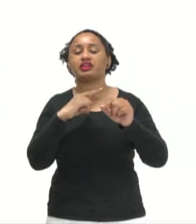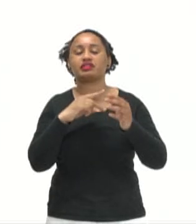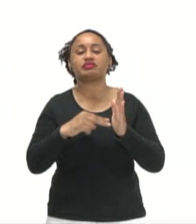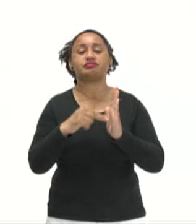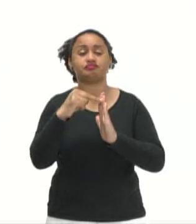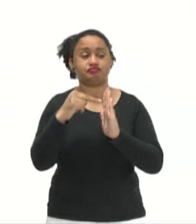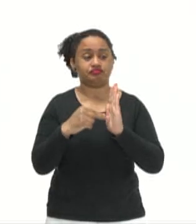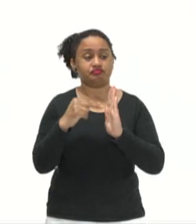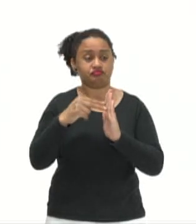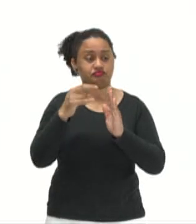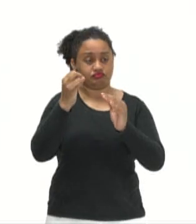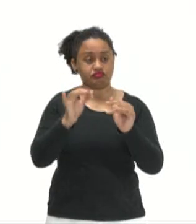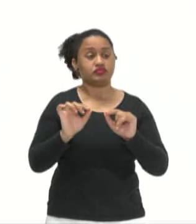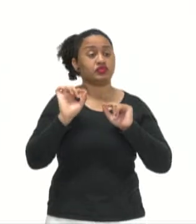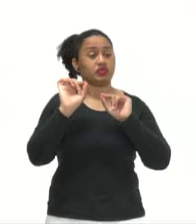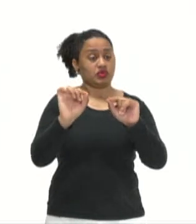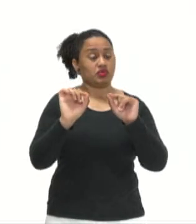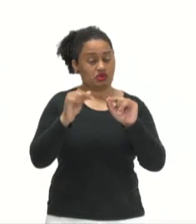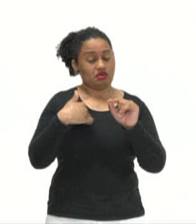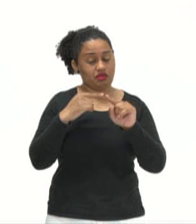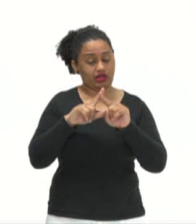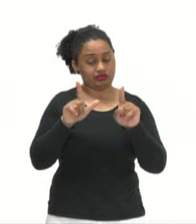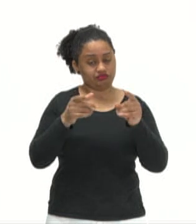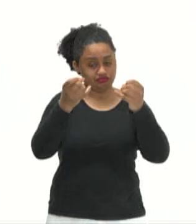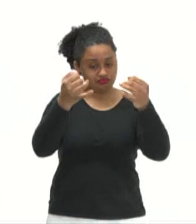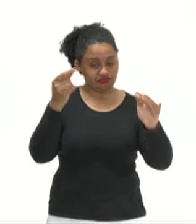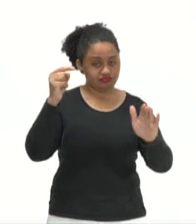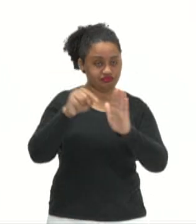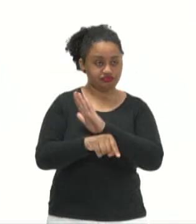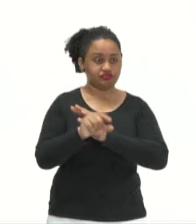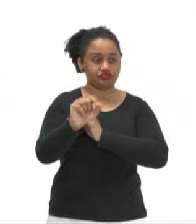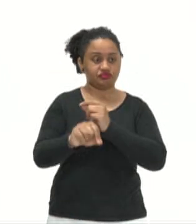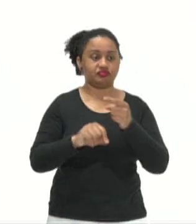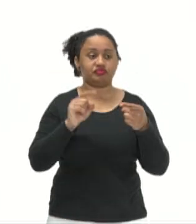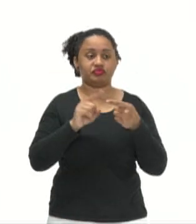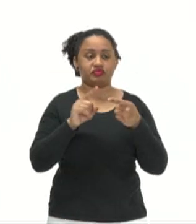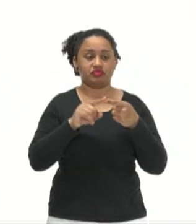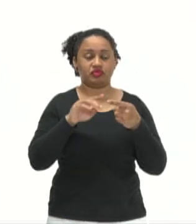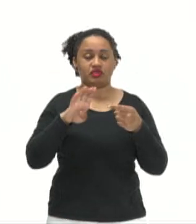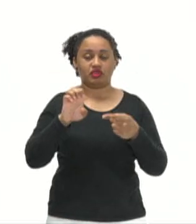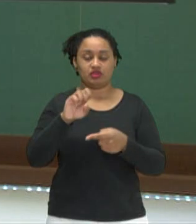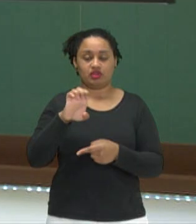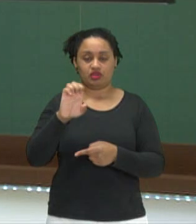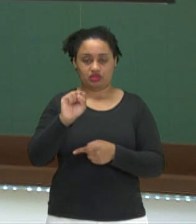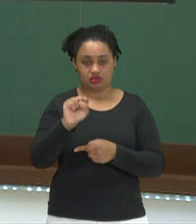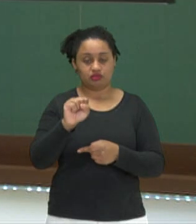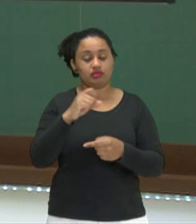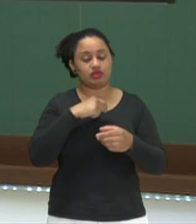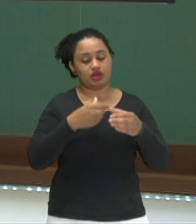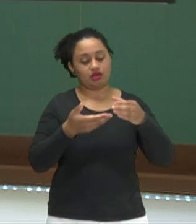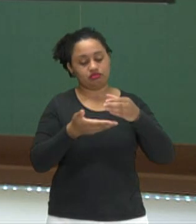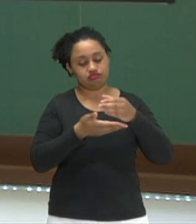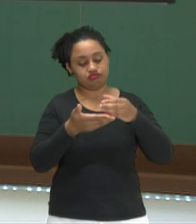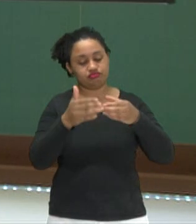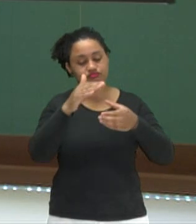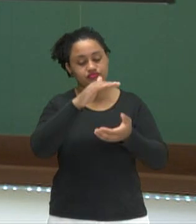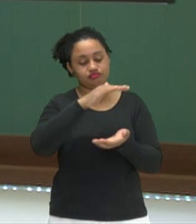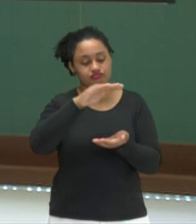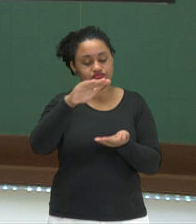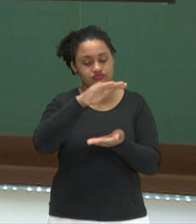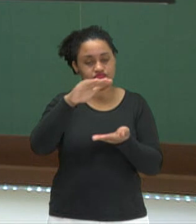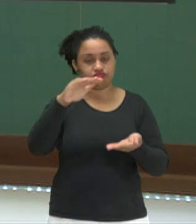conversou a respeito deles, né? Mas vamos reforçar. As bases, nós temos as duas bases, elas vão